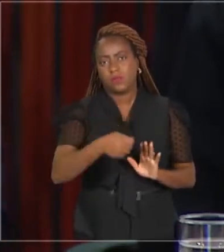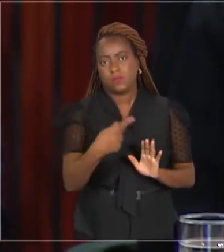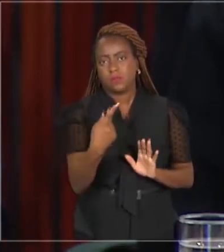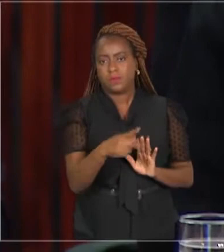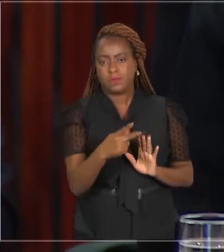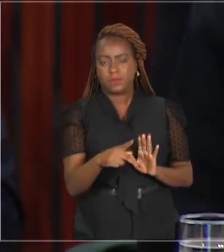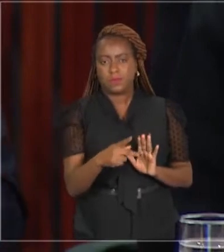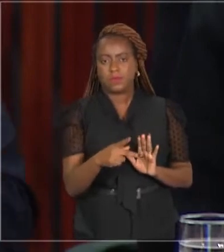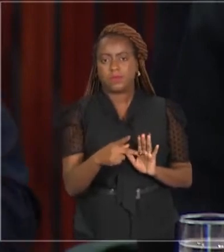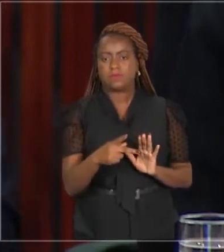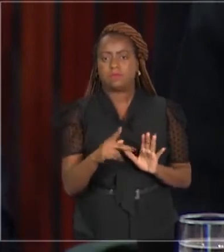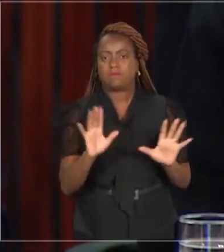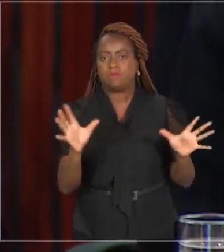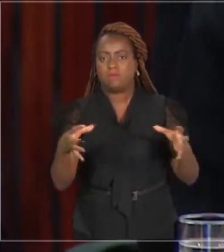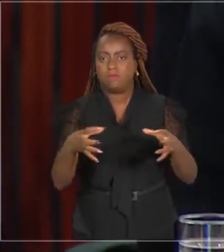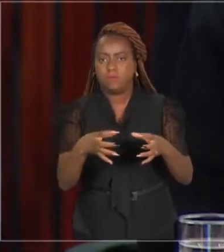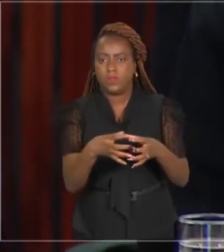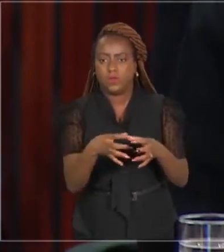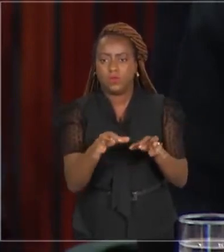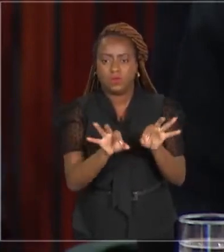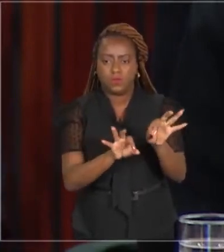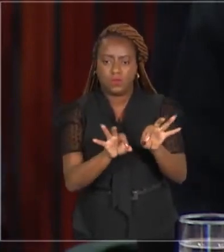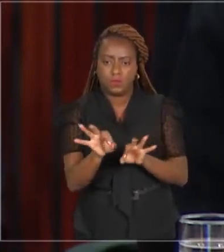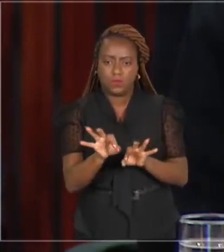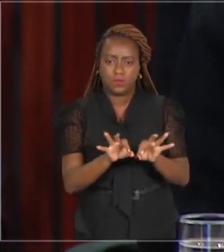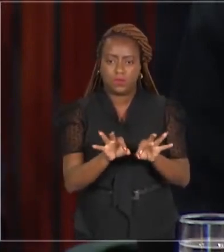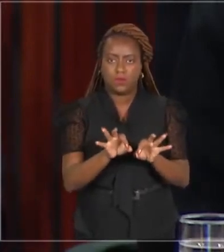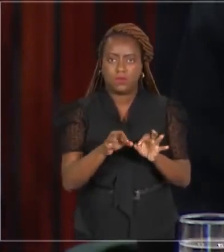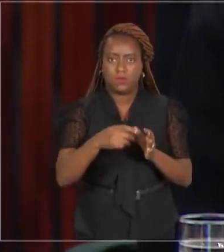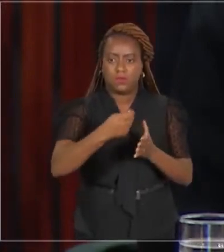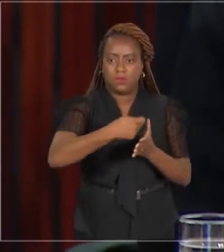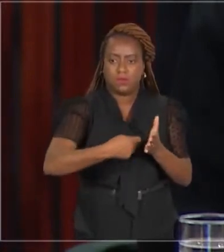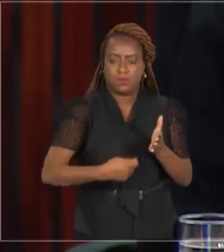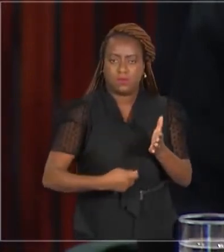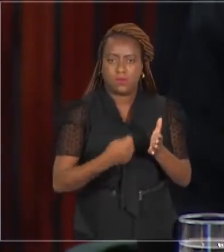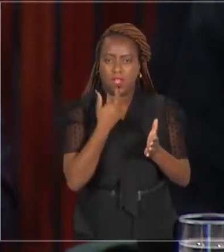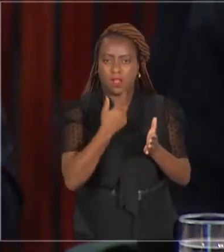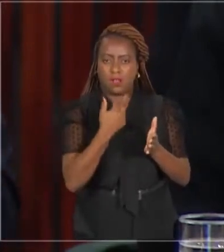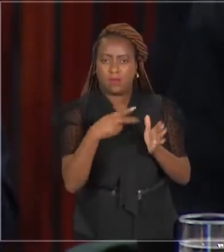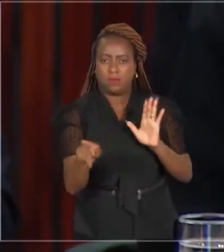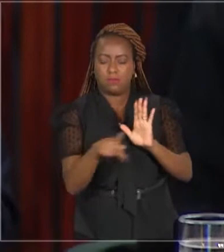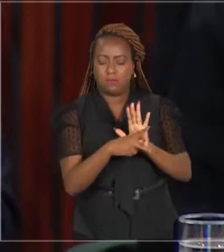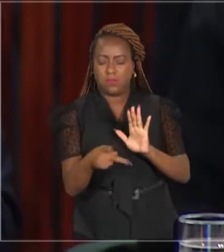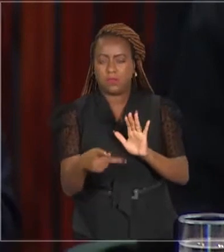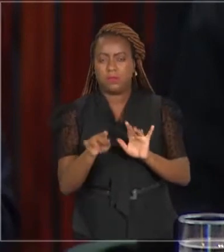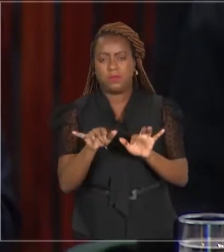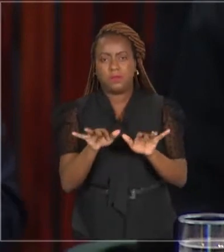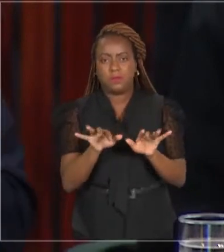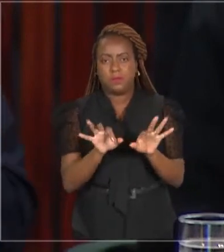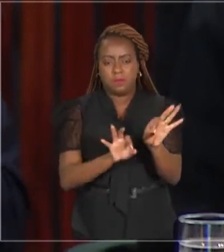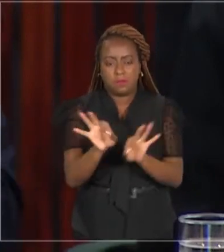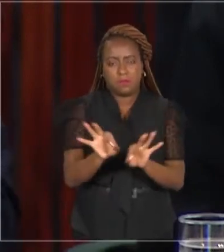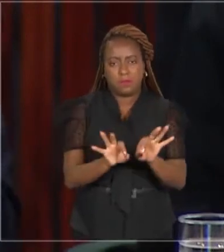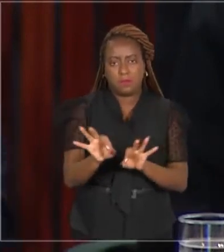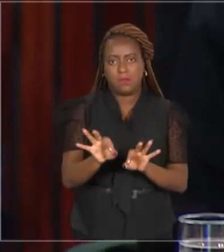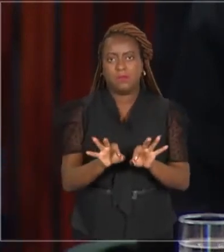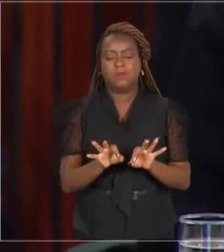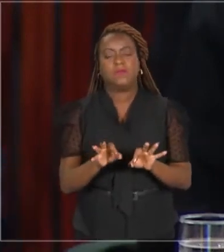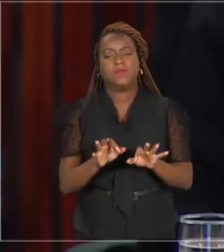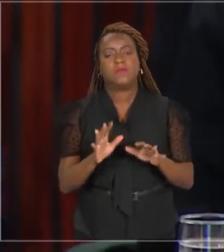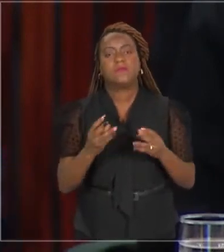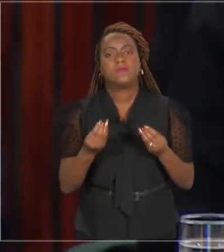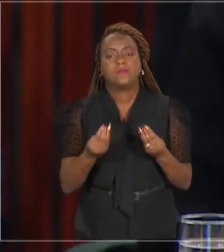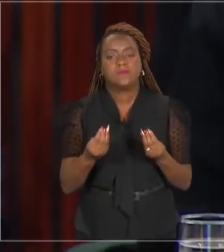a esse conjunto de comandos escritos em linguagem de computação né de programação para